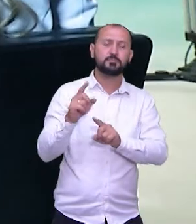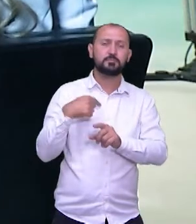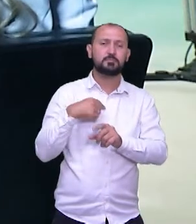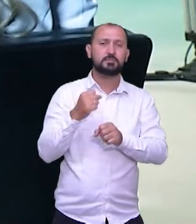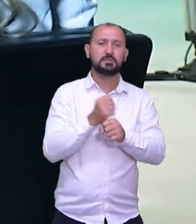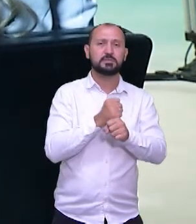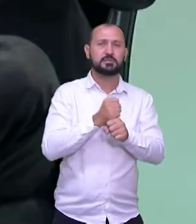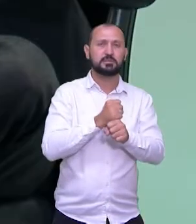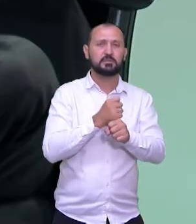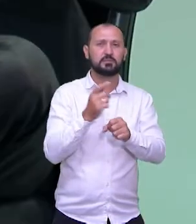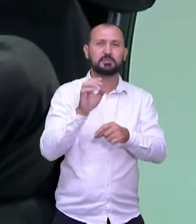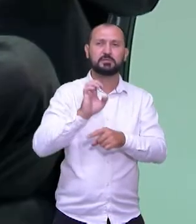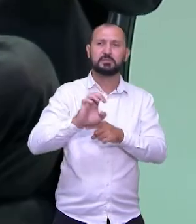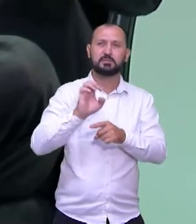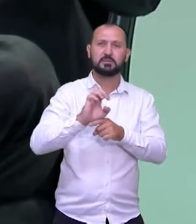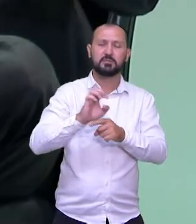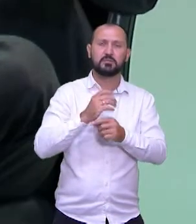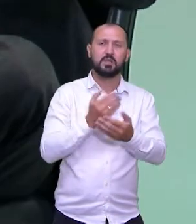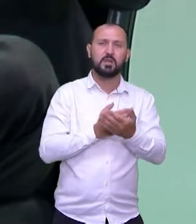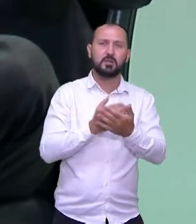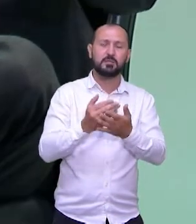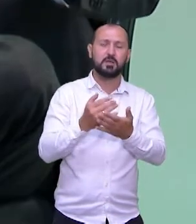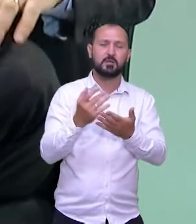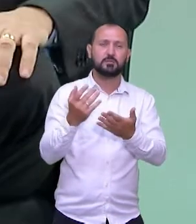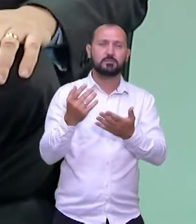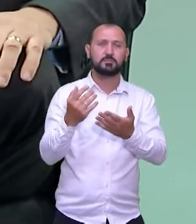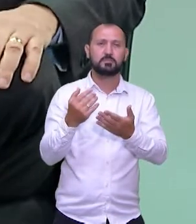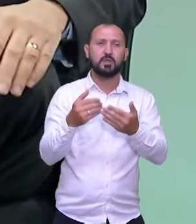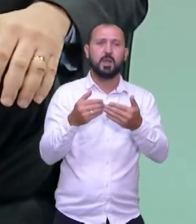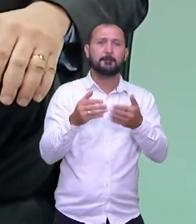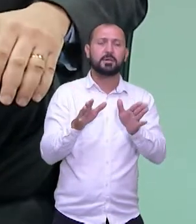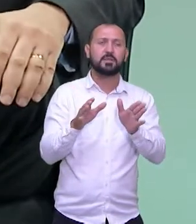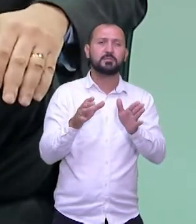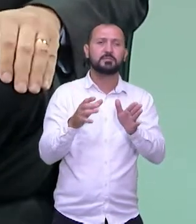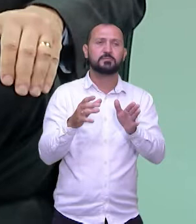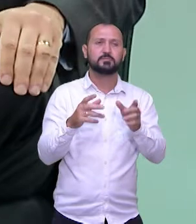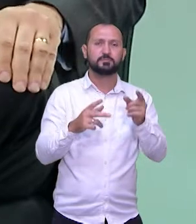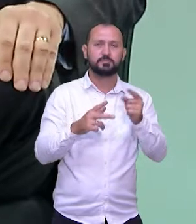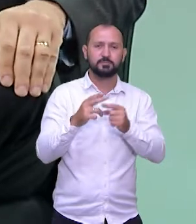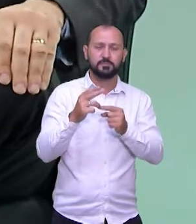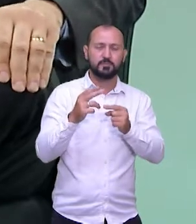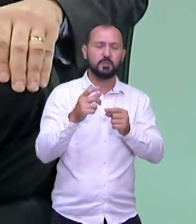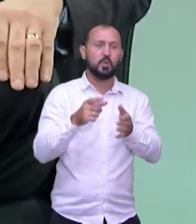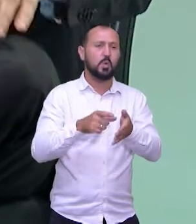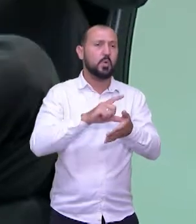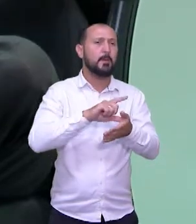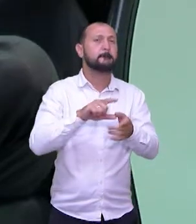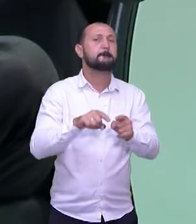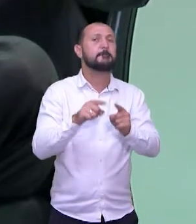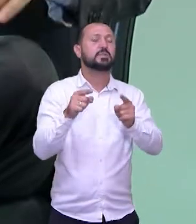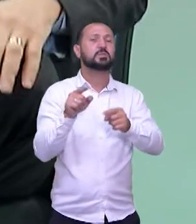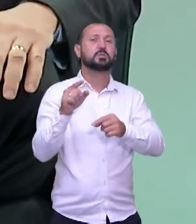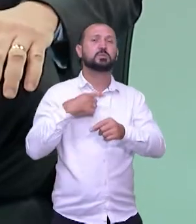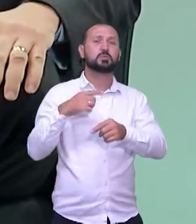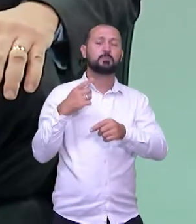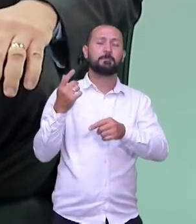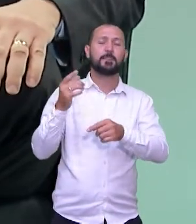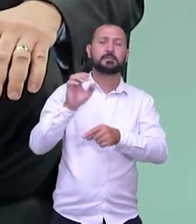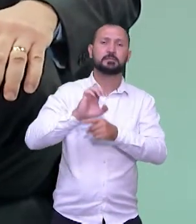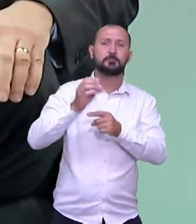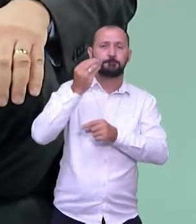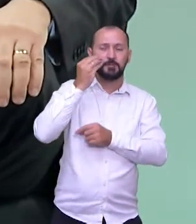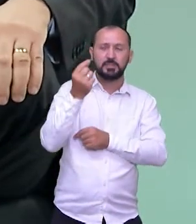No decorrer dos anos. O Estado tem, né, a partir da inscrição em dívida ativa, suspende prazo de prescrição, mas o Estado